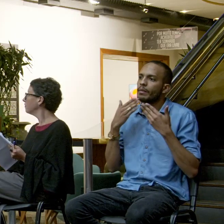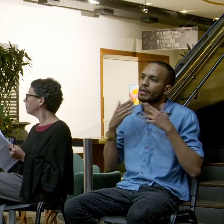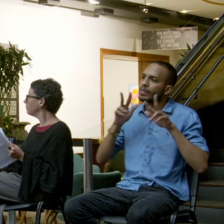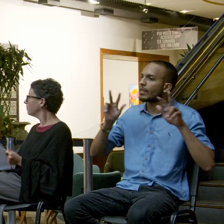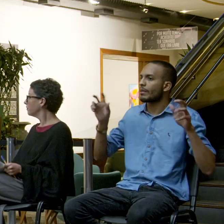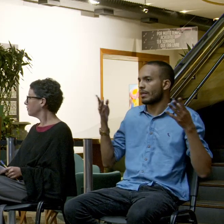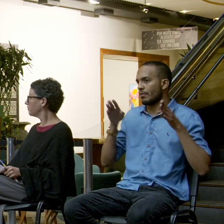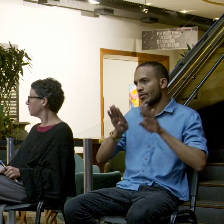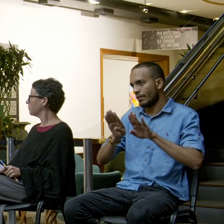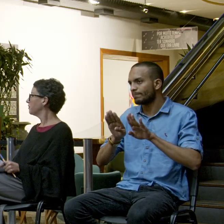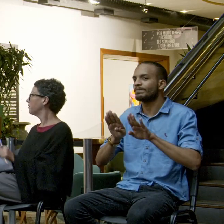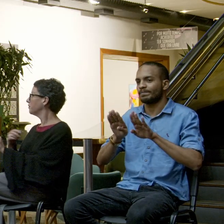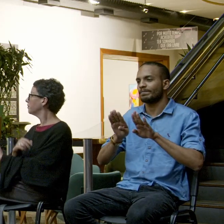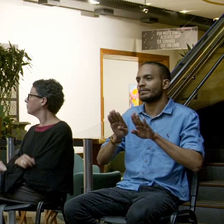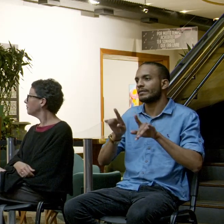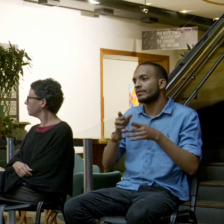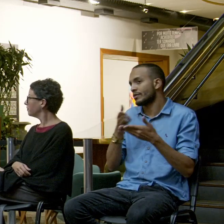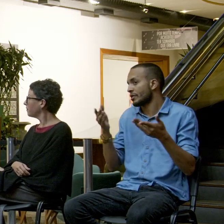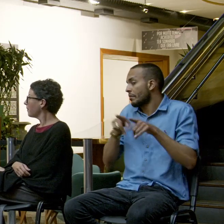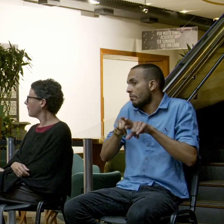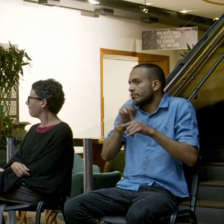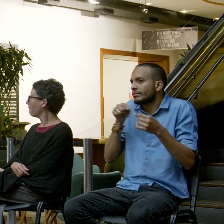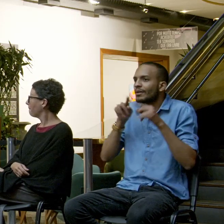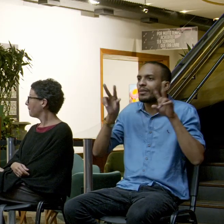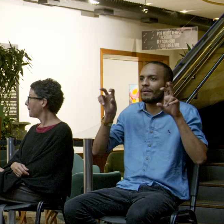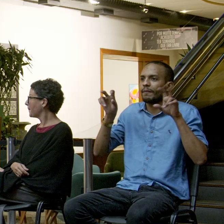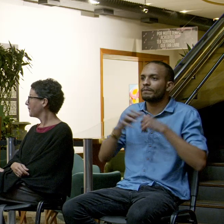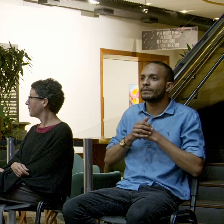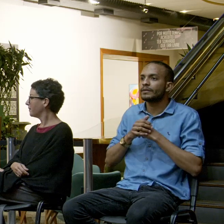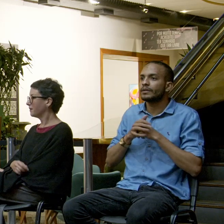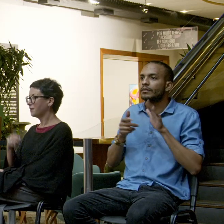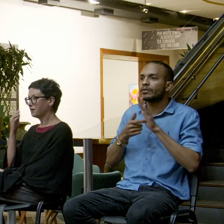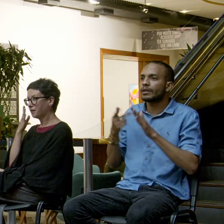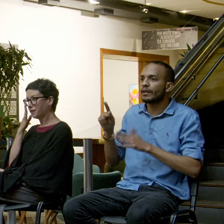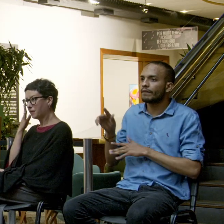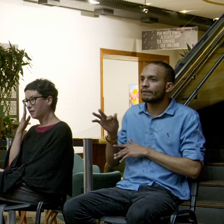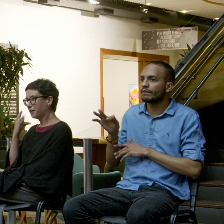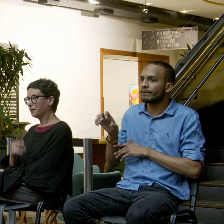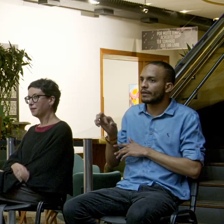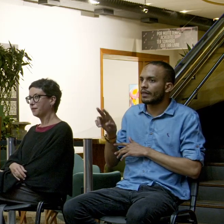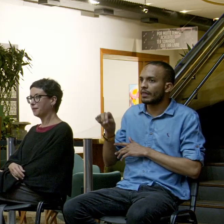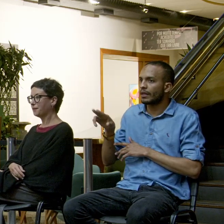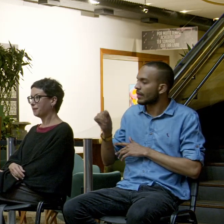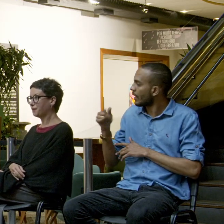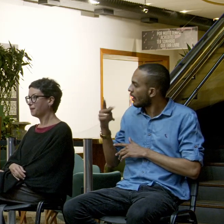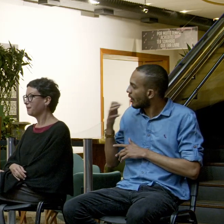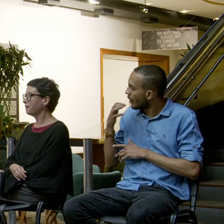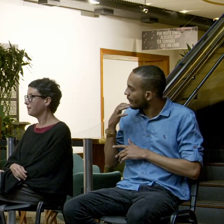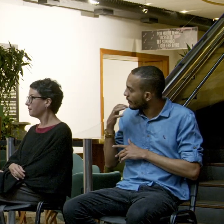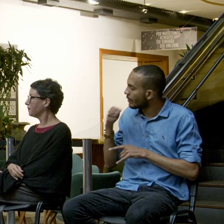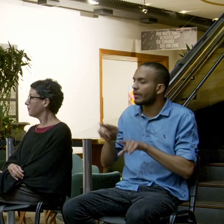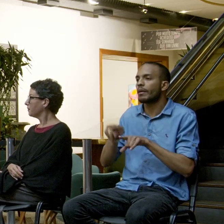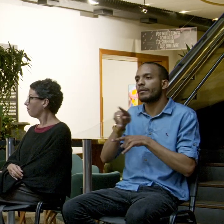pontos da exposição, coisas que vocês acharam pertinentes. Vou começar apresentando a Fernanda. Fernanda é crítica de arte,